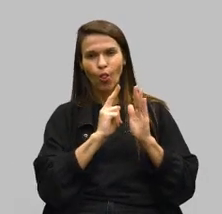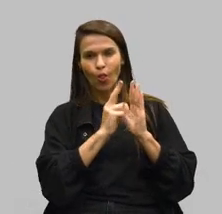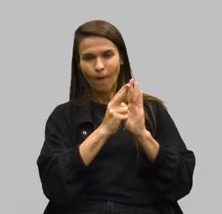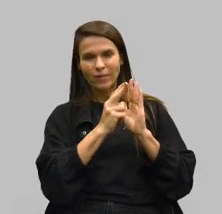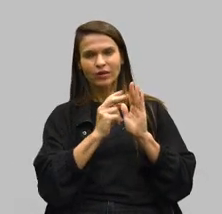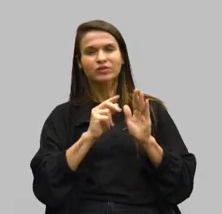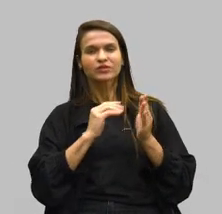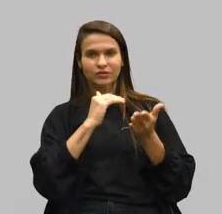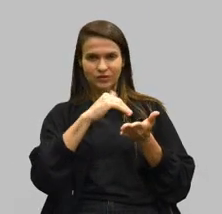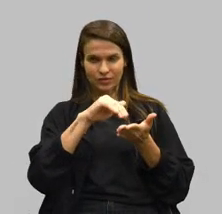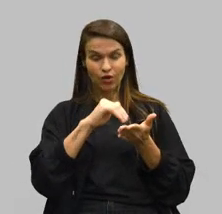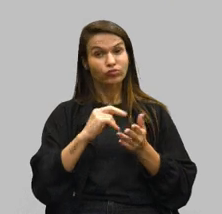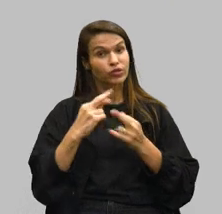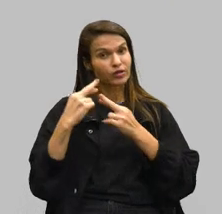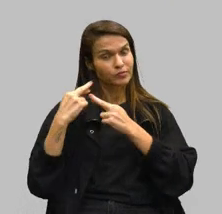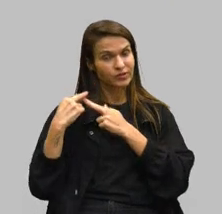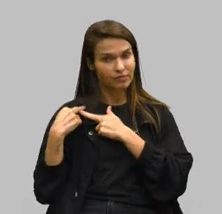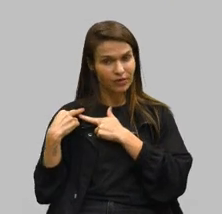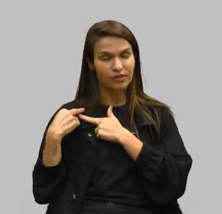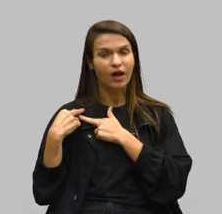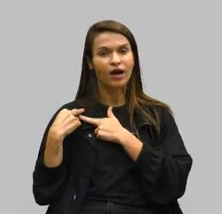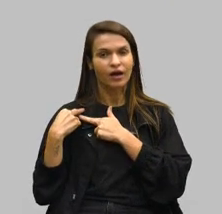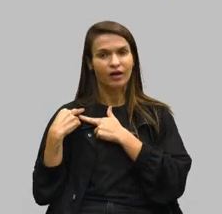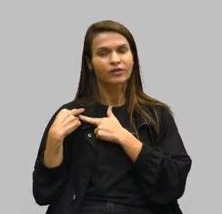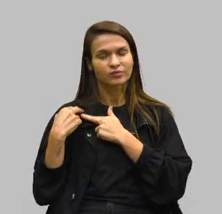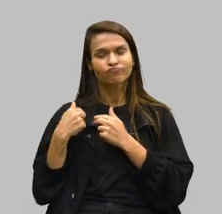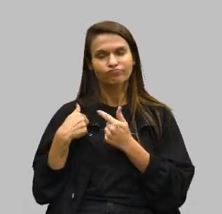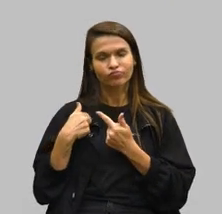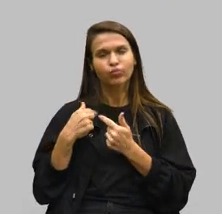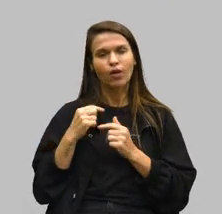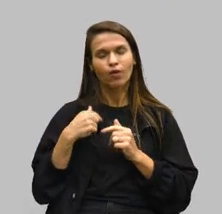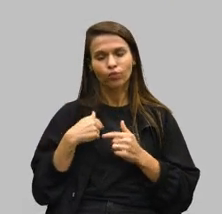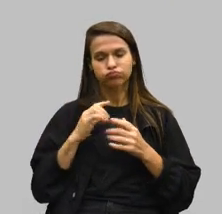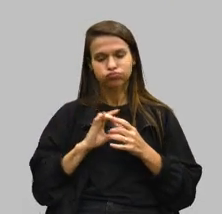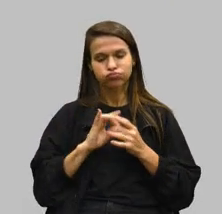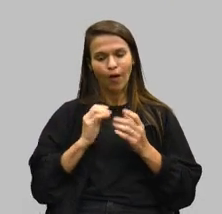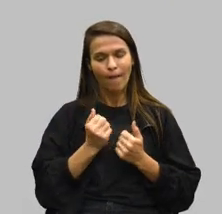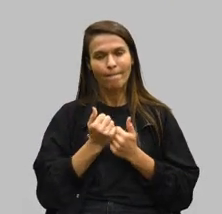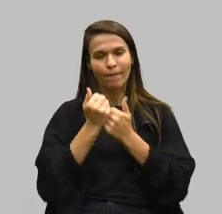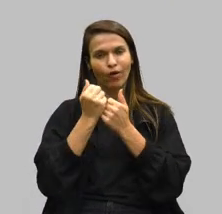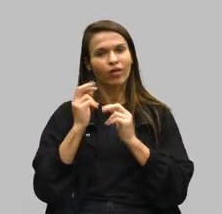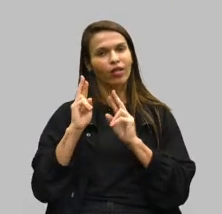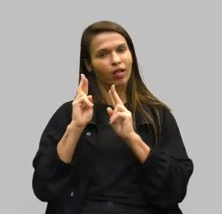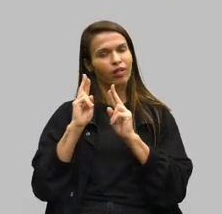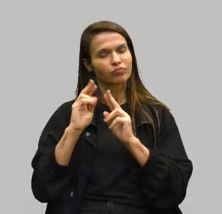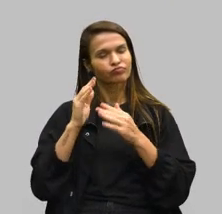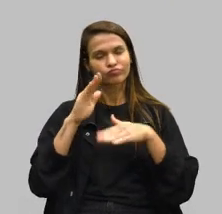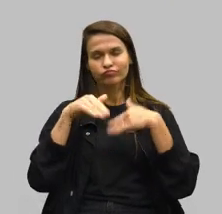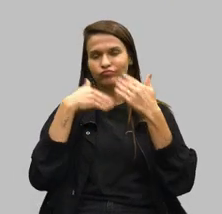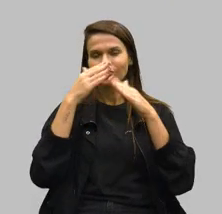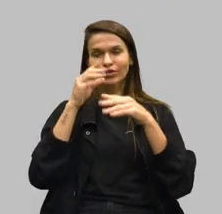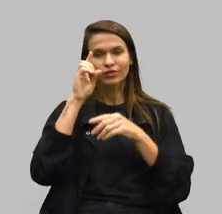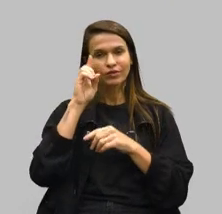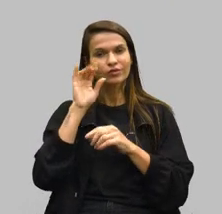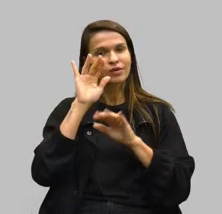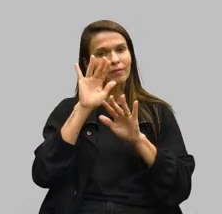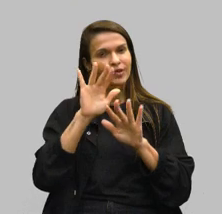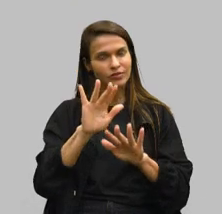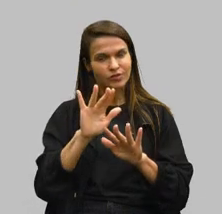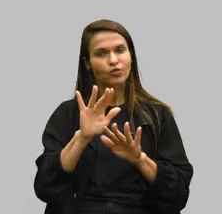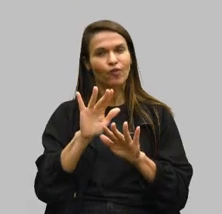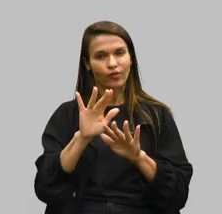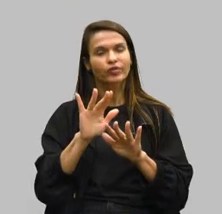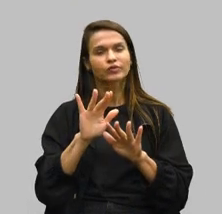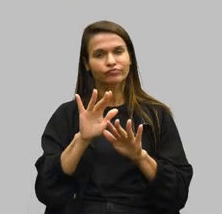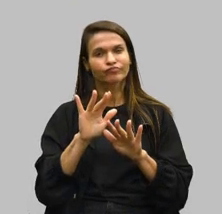cargo de grande responsabilidade Conte com o meu apoio eh Te desejo todo sucesso que Deus te abençoe mesmo à frente dessa